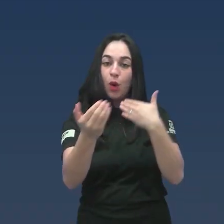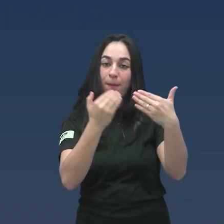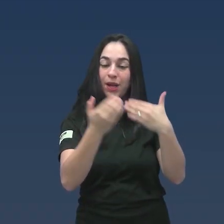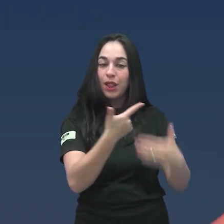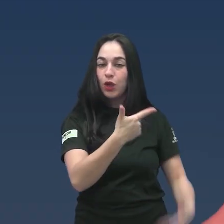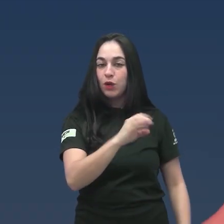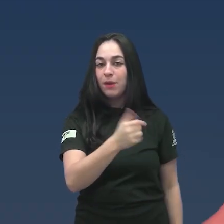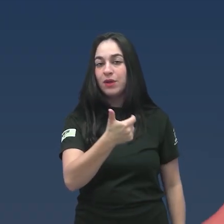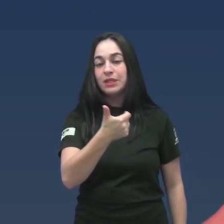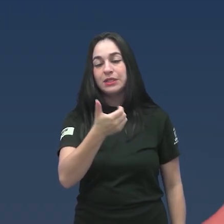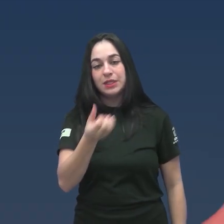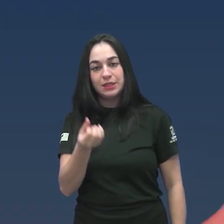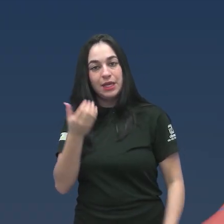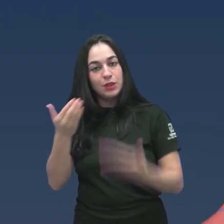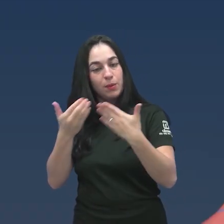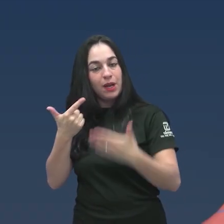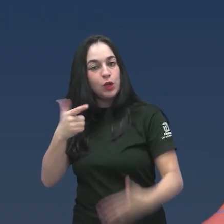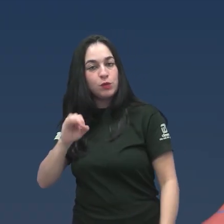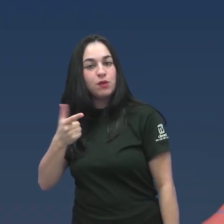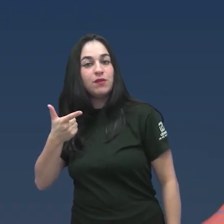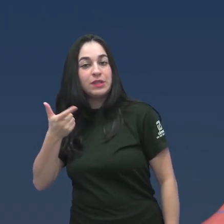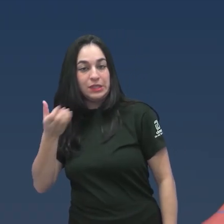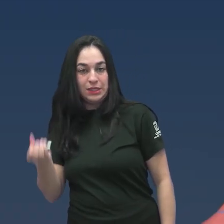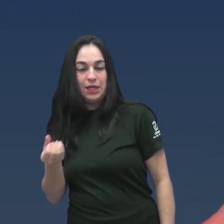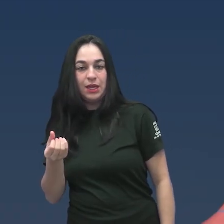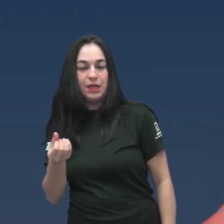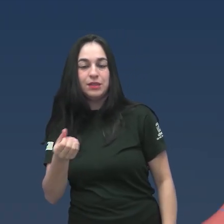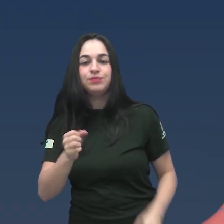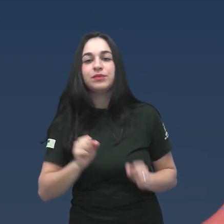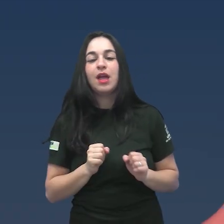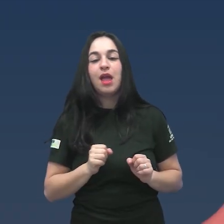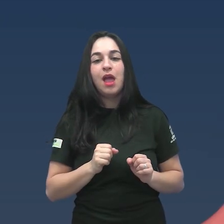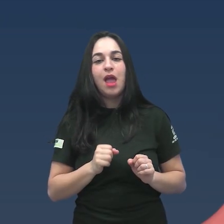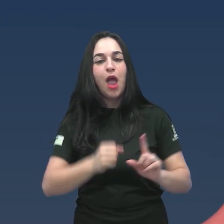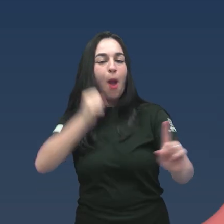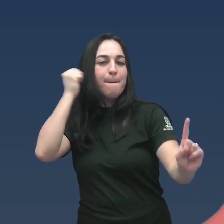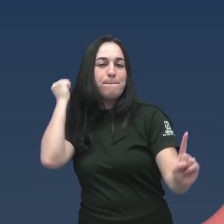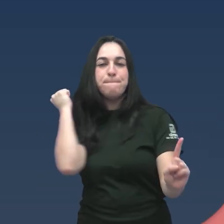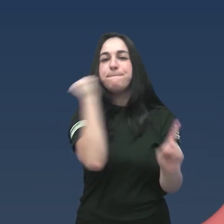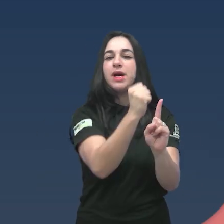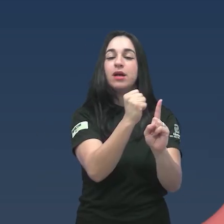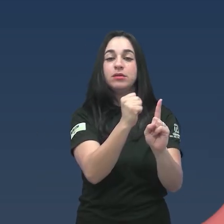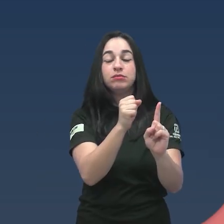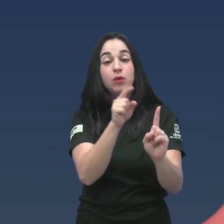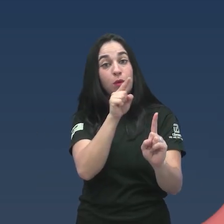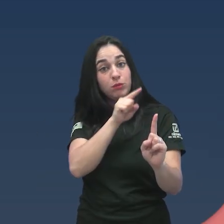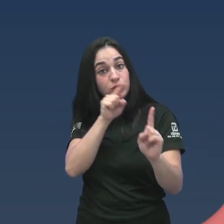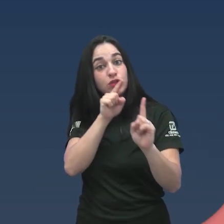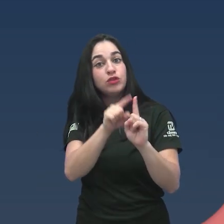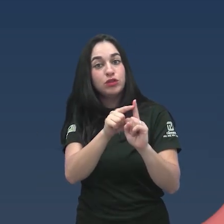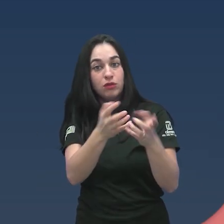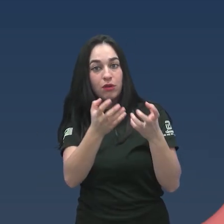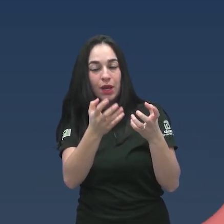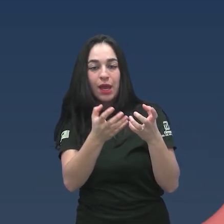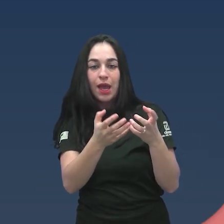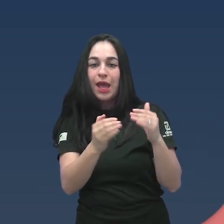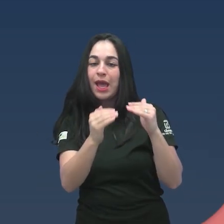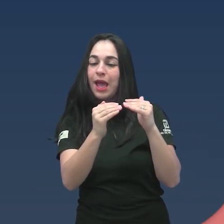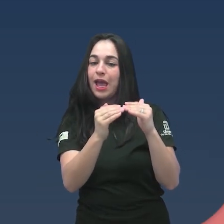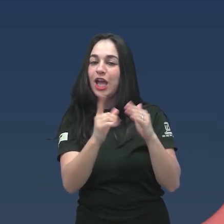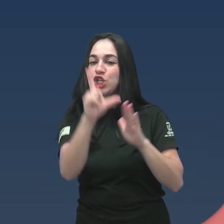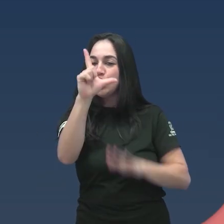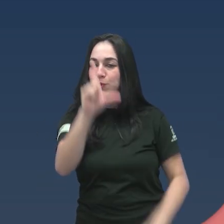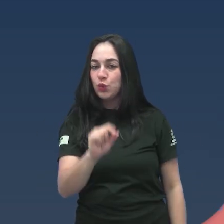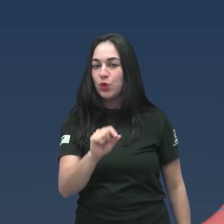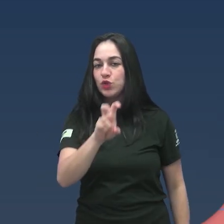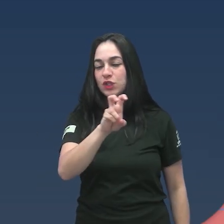No comparativo entre 2016 e 2026, o homicídio doloso, quando há a intenção de matar, reduziu